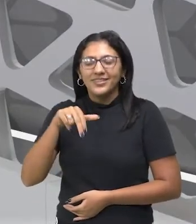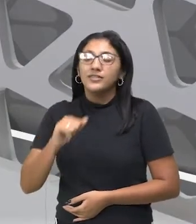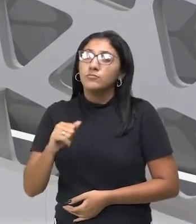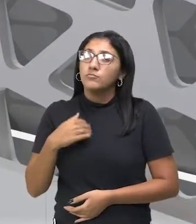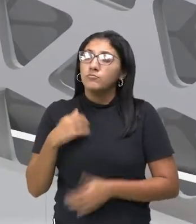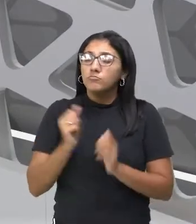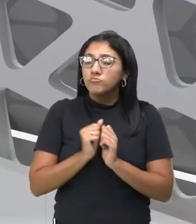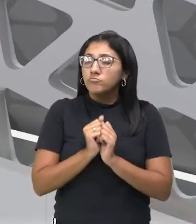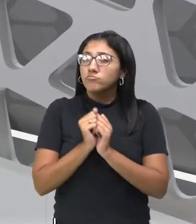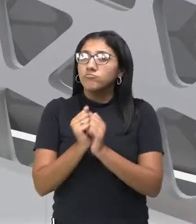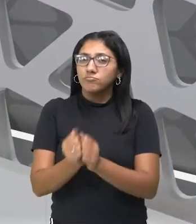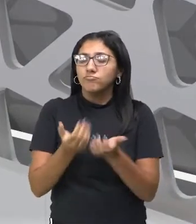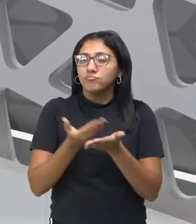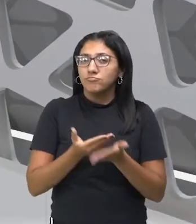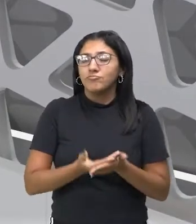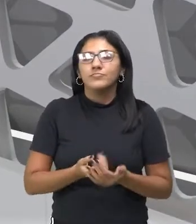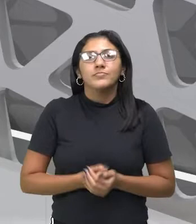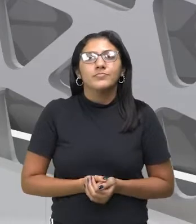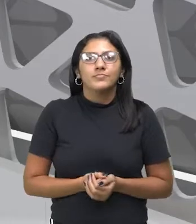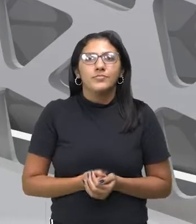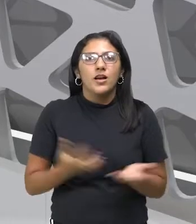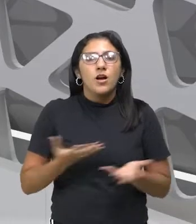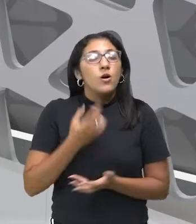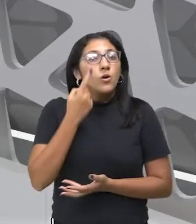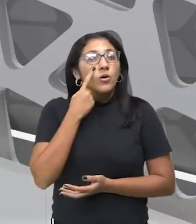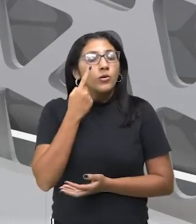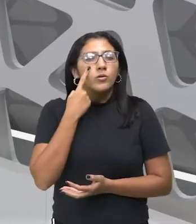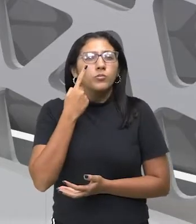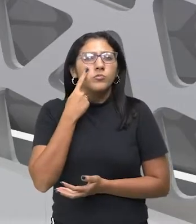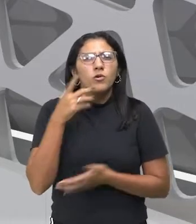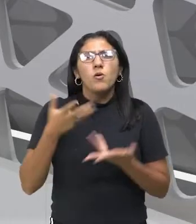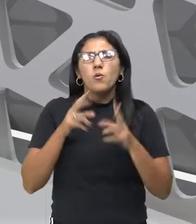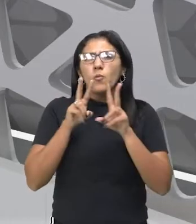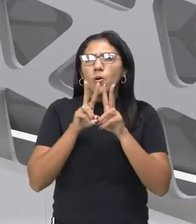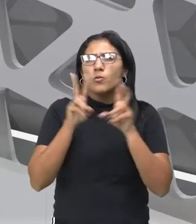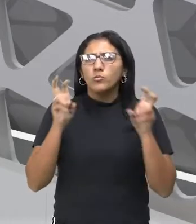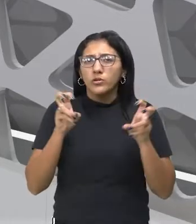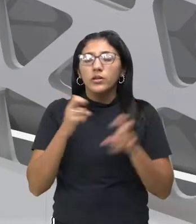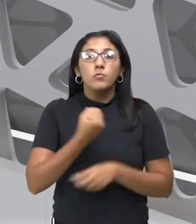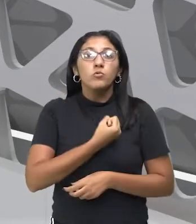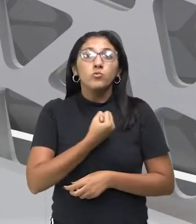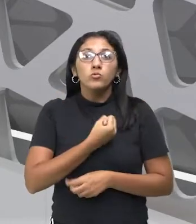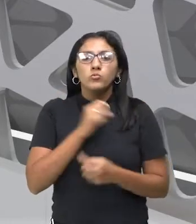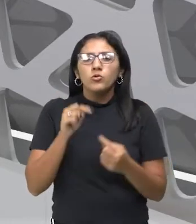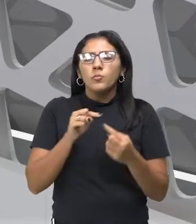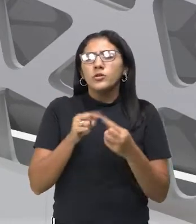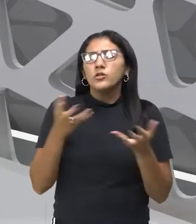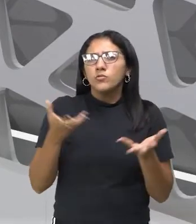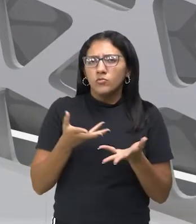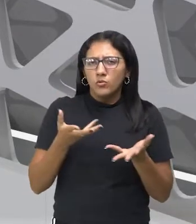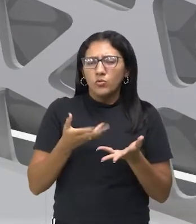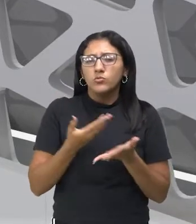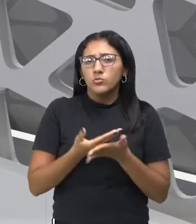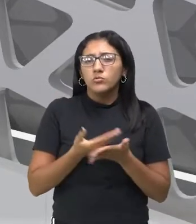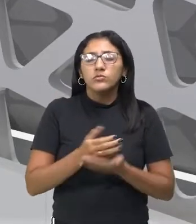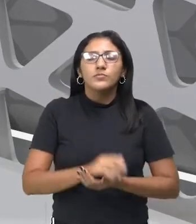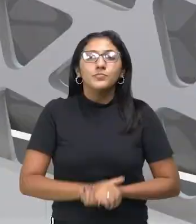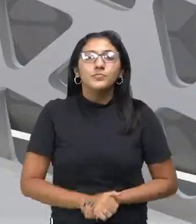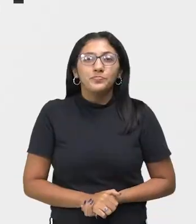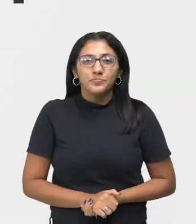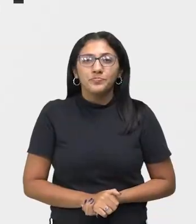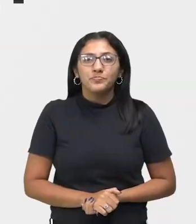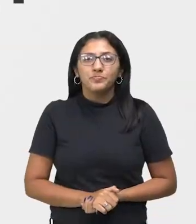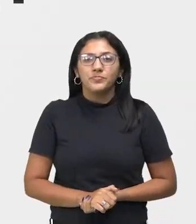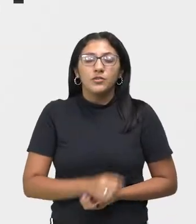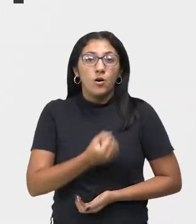acompanhando vocês ao longo da nossa aula. Vamos verificar nesse momento qual é o número e qual é o objeto de conhecimento da nossa aula.